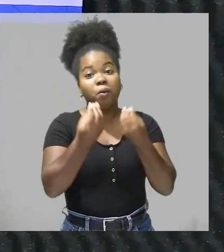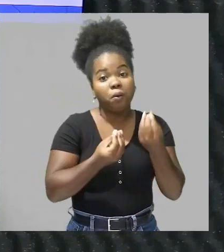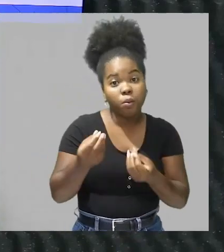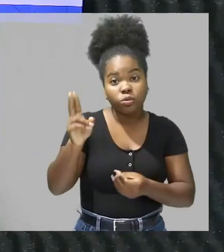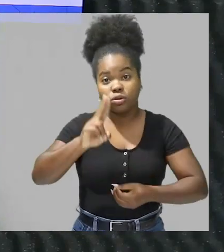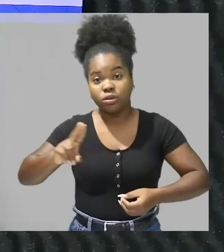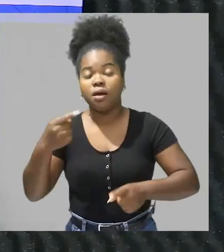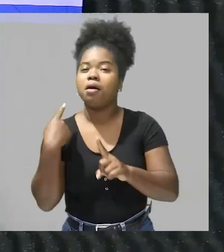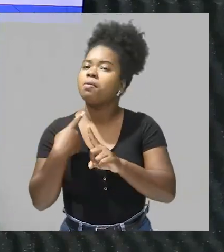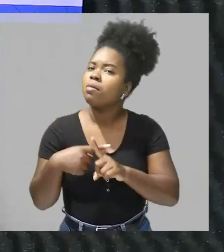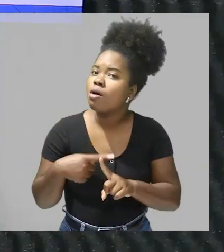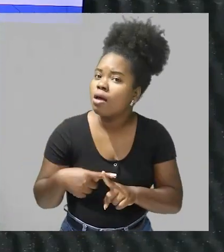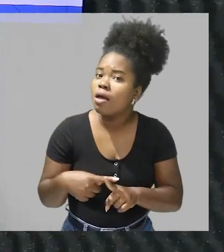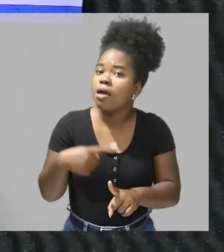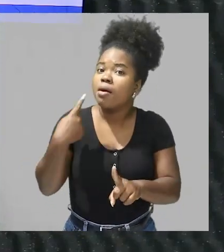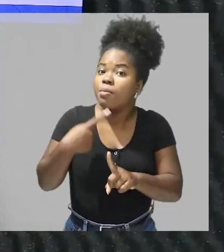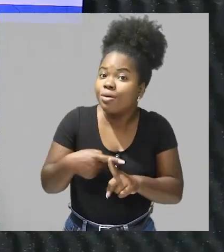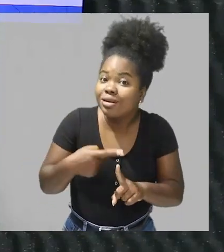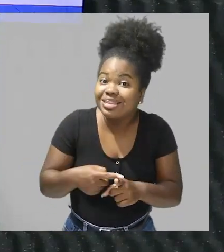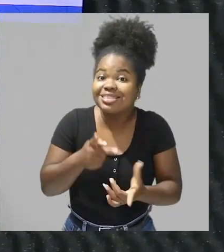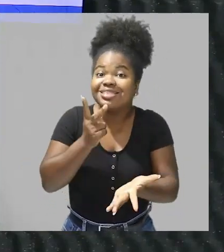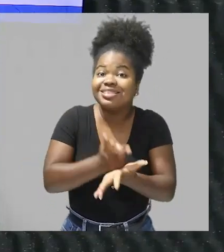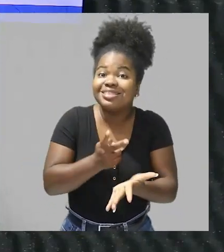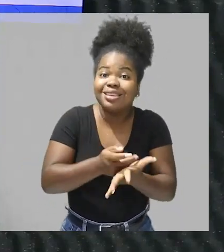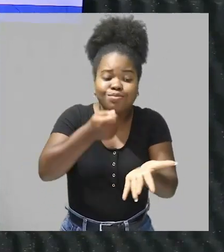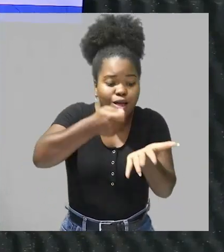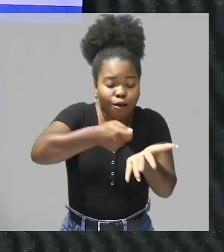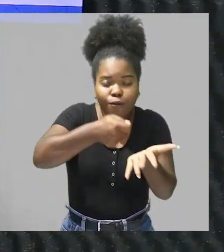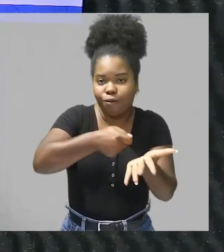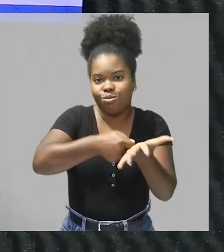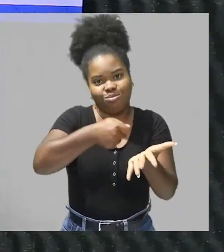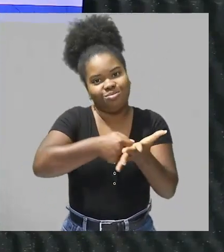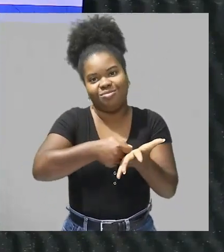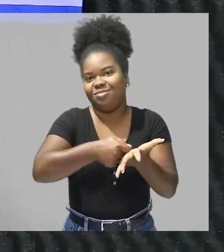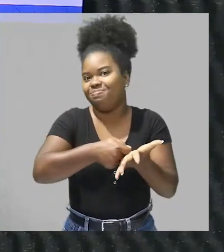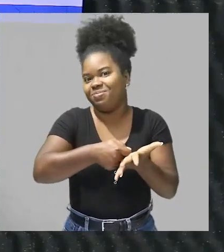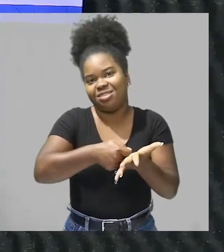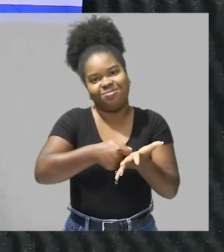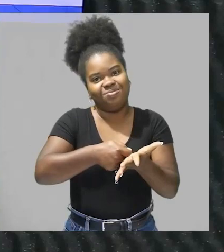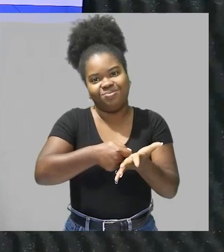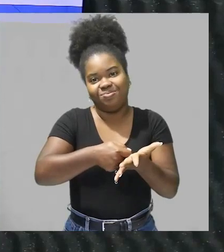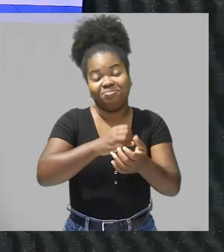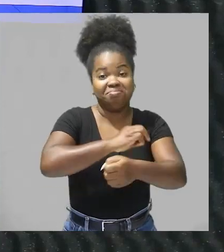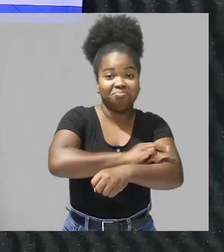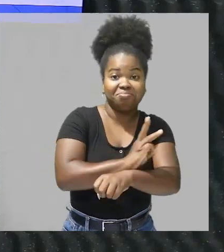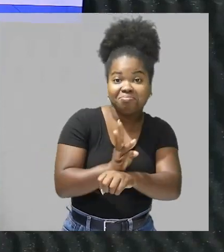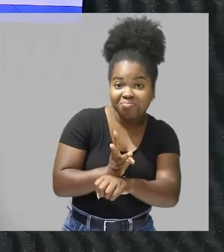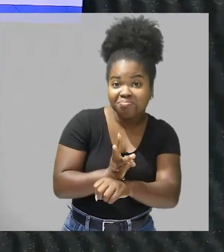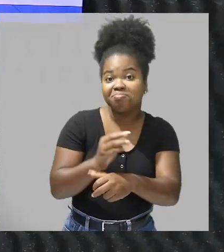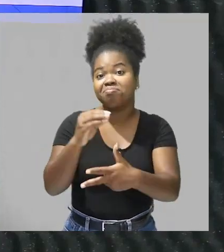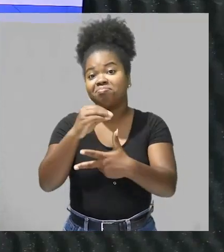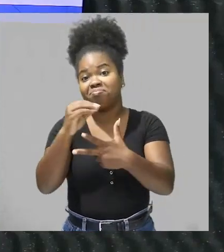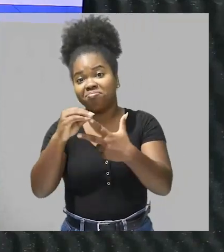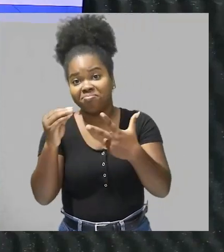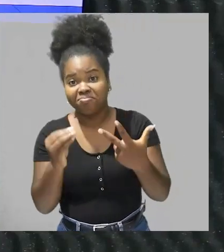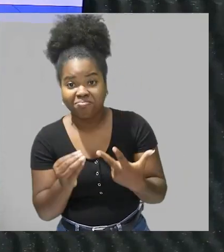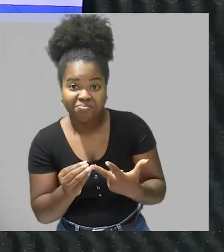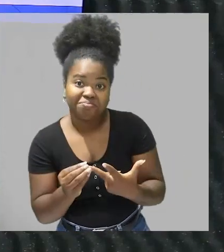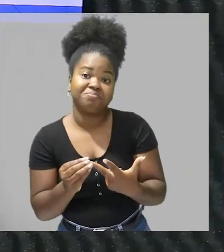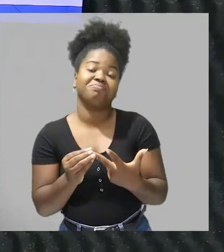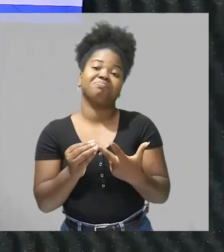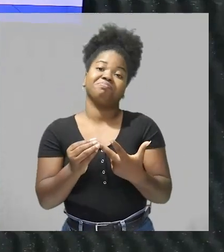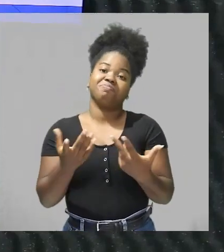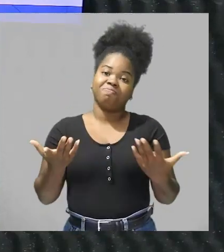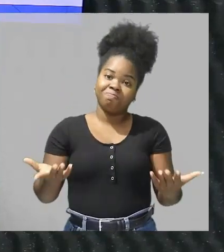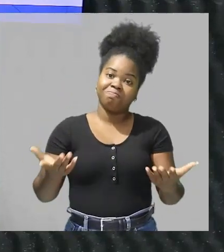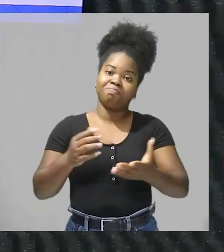porque porque normalmente eu tenho uma questão dessa na provinha do Enem e também como